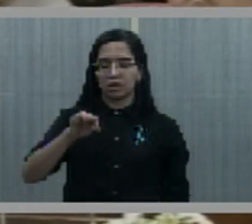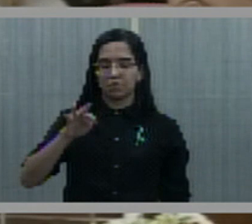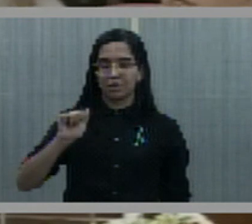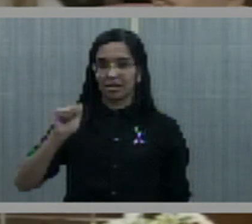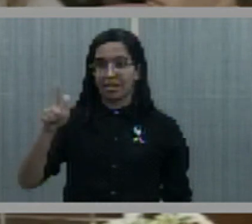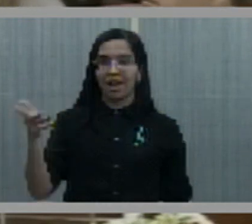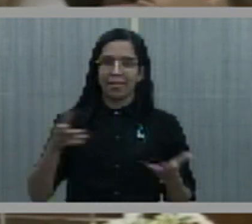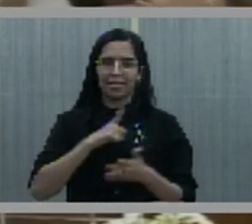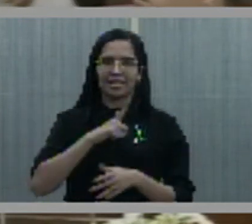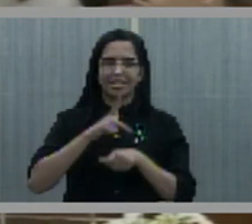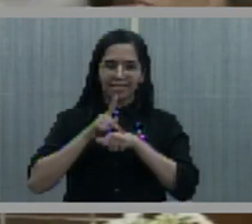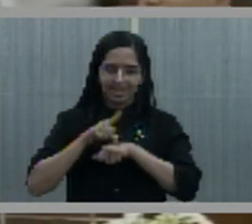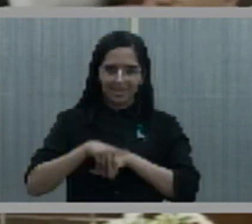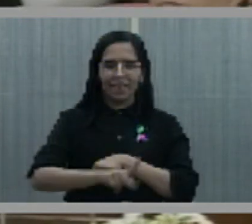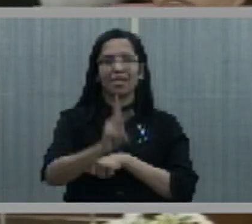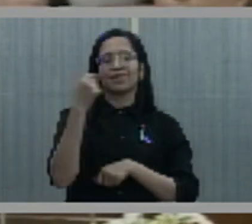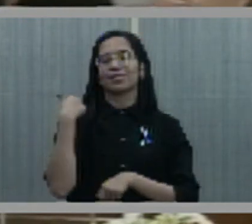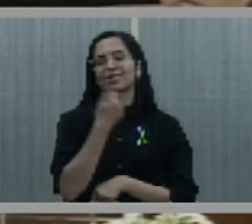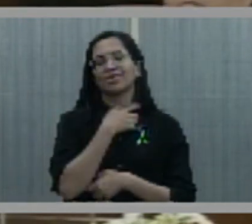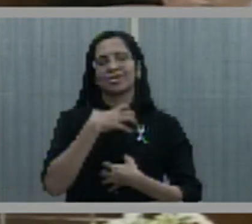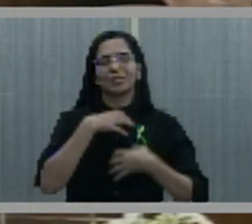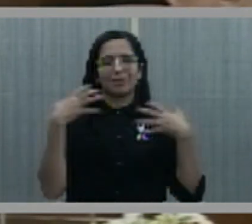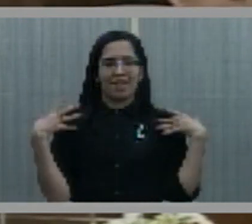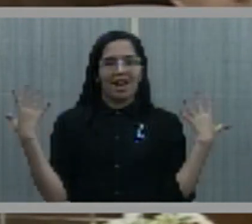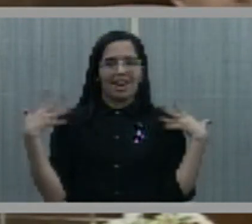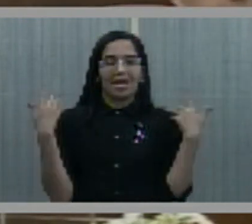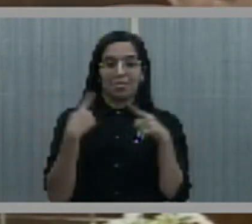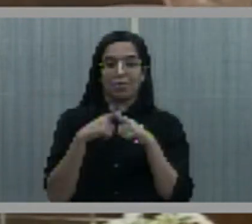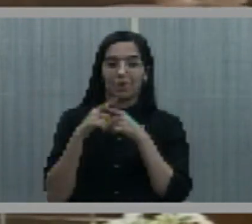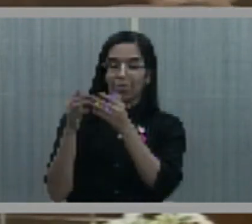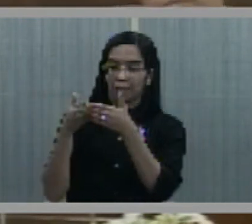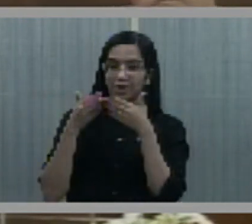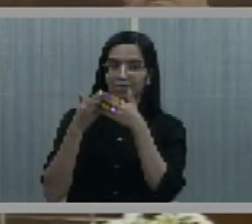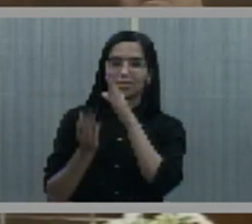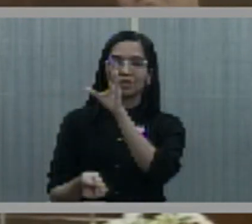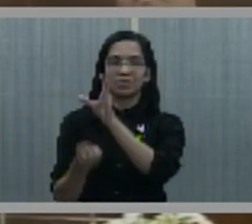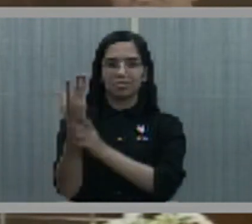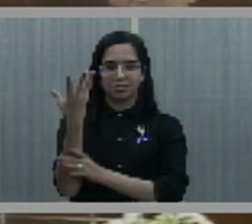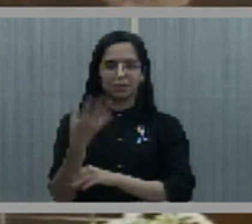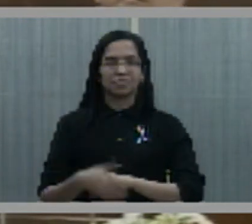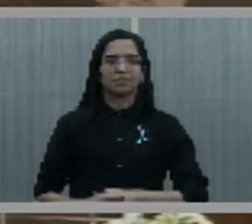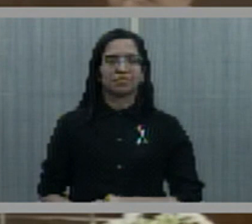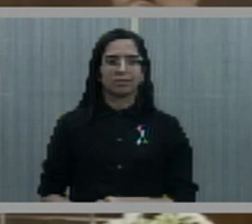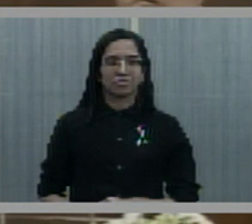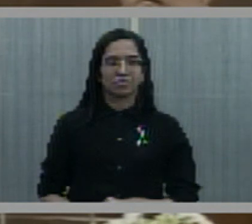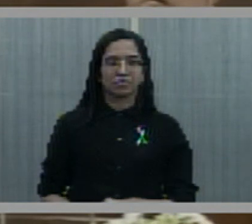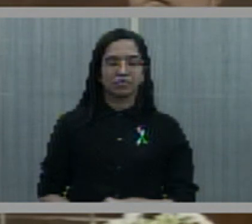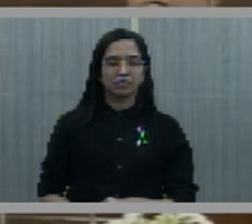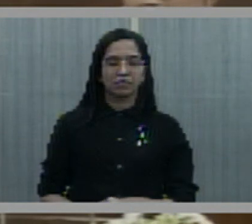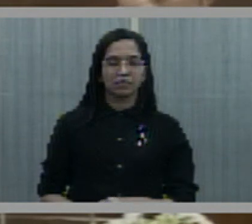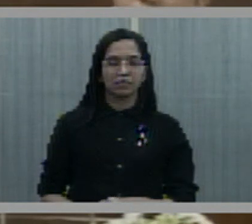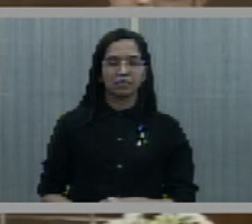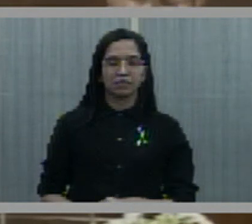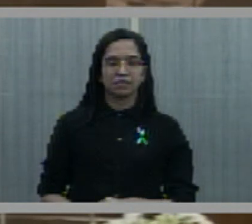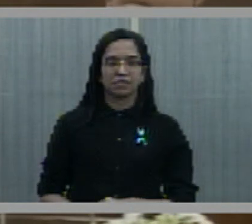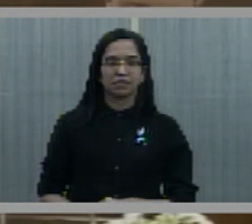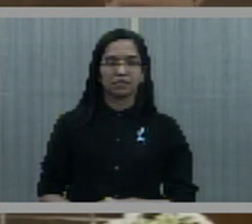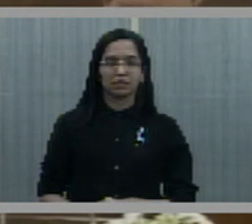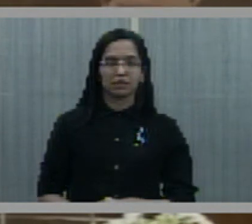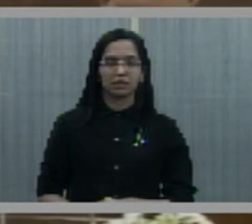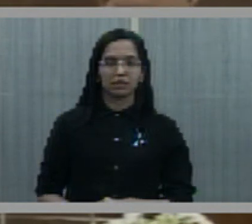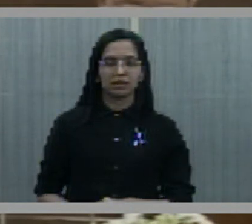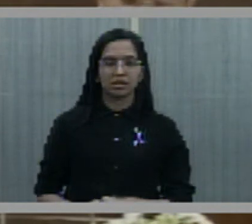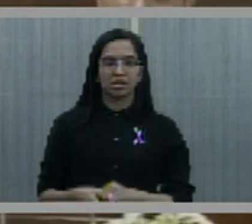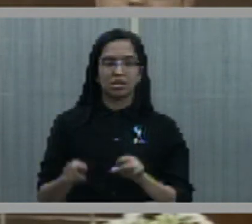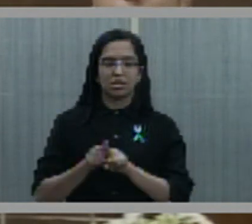asfaltado. Nós nos alegramos com essas nossas reivindicações atendidas. Permitam-me ainda depois, pois